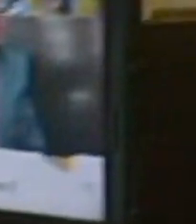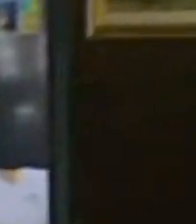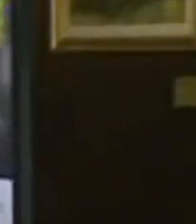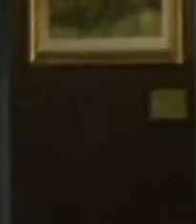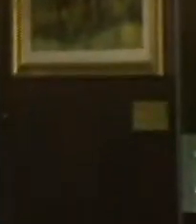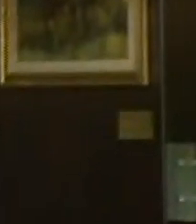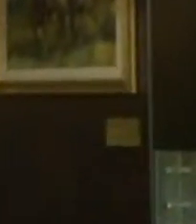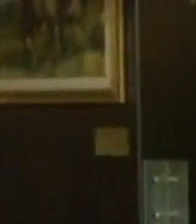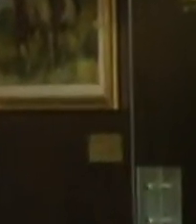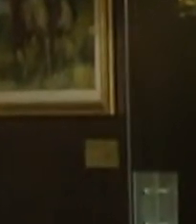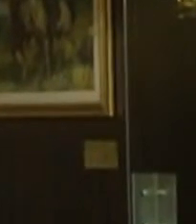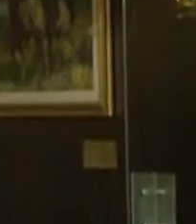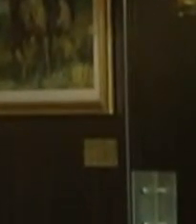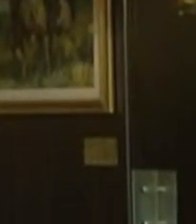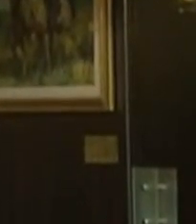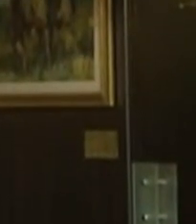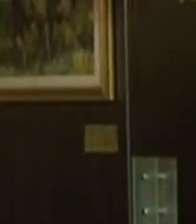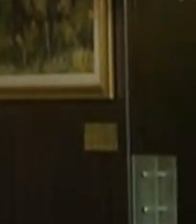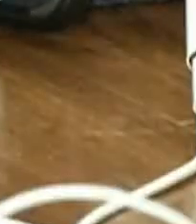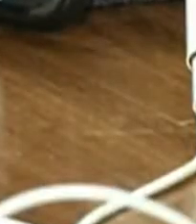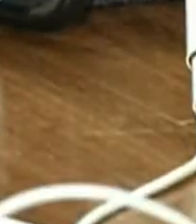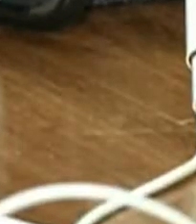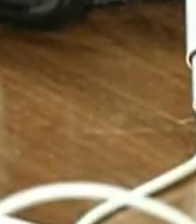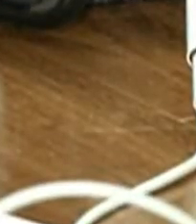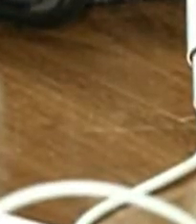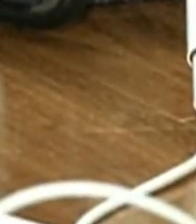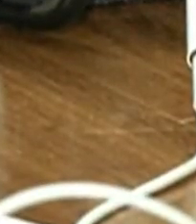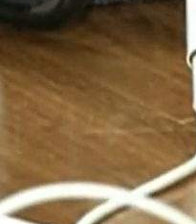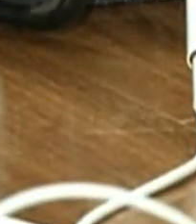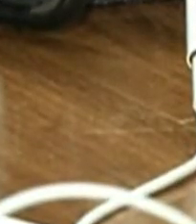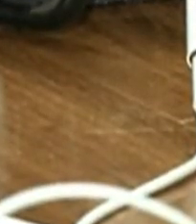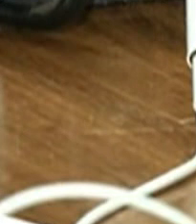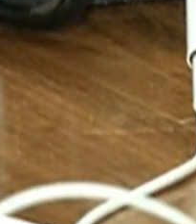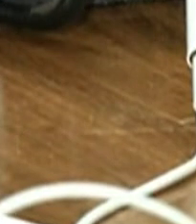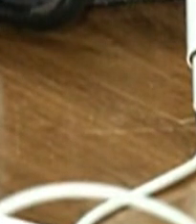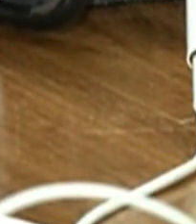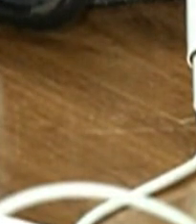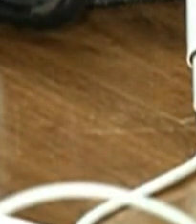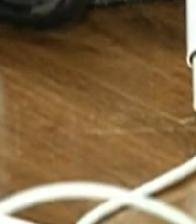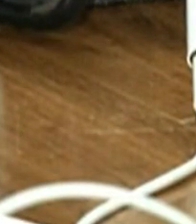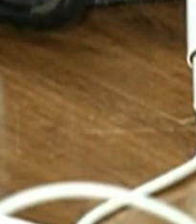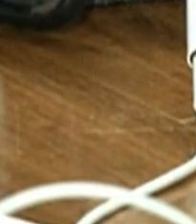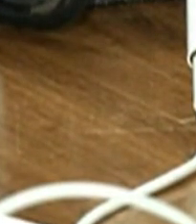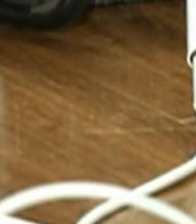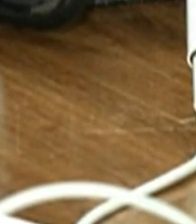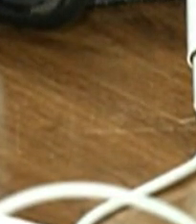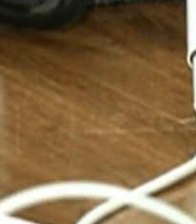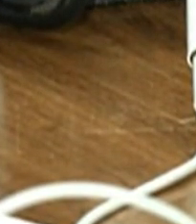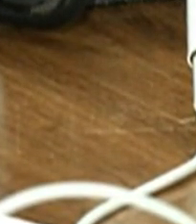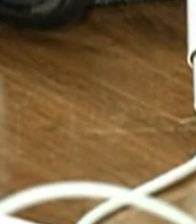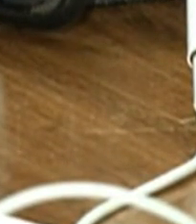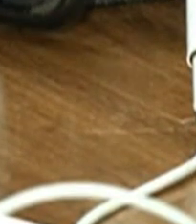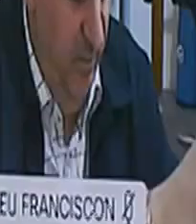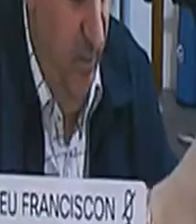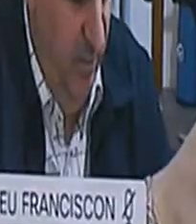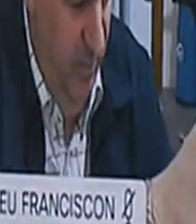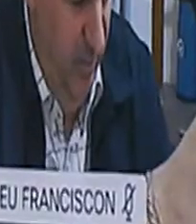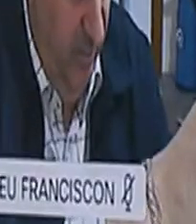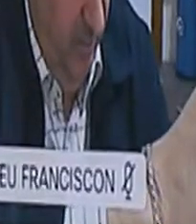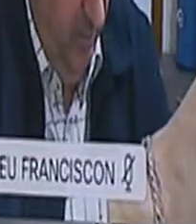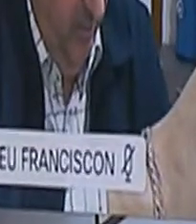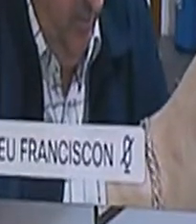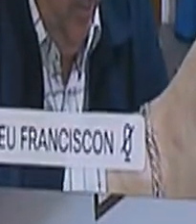uma decisão da mesa diretora nesta manhã, assim como também nós ampliamos, né, as restrições, tendo em